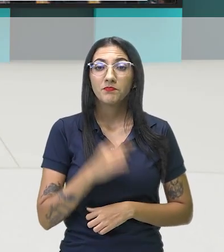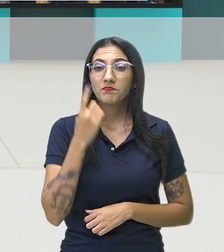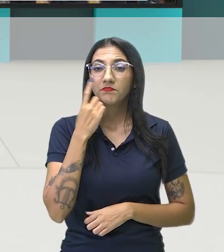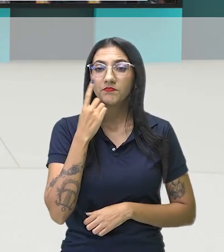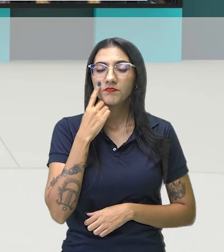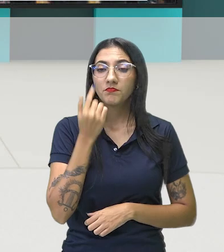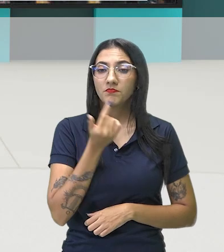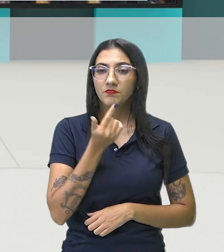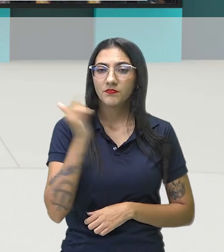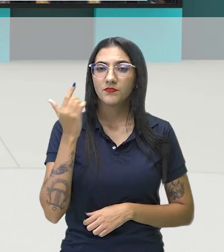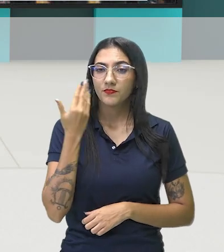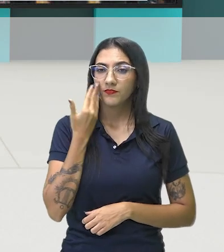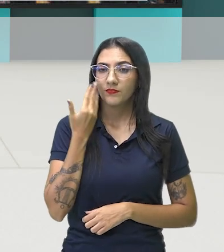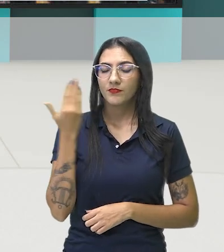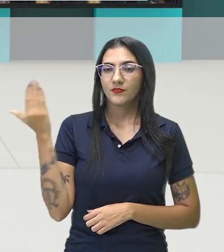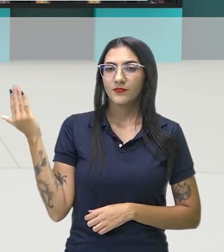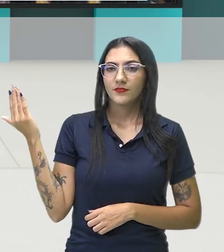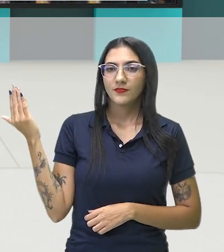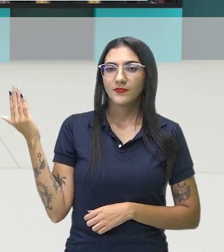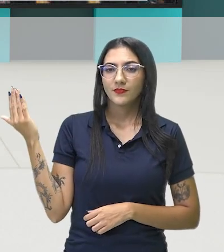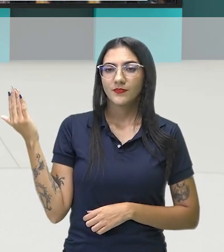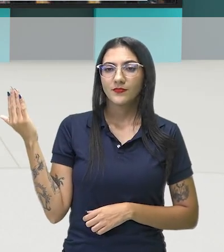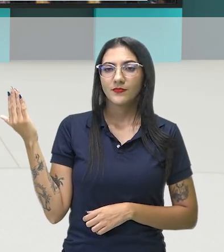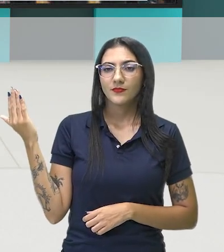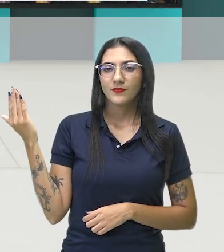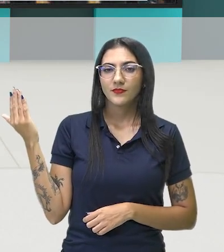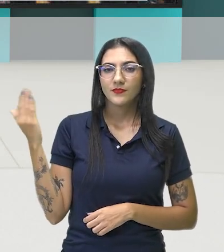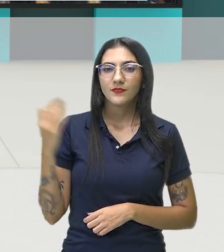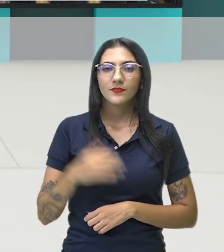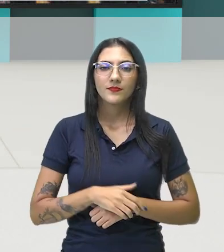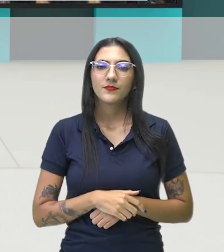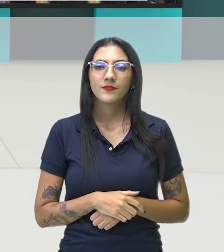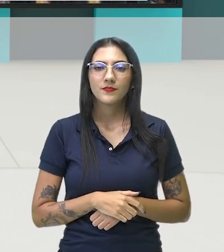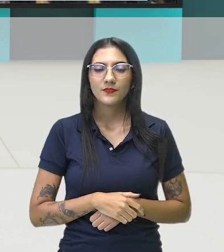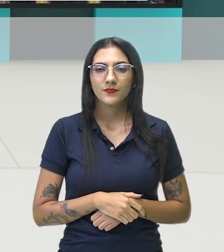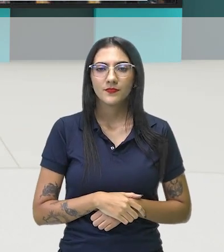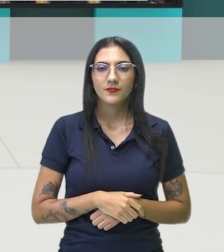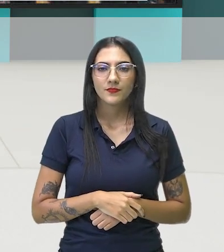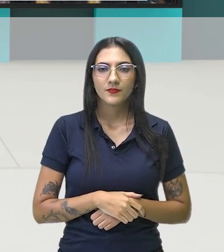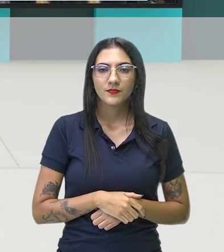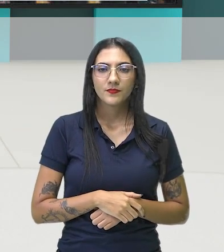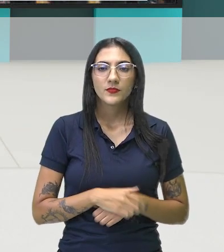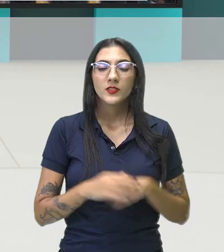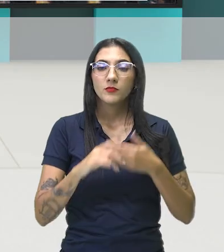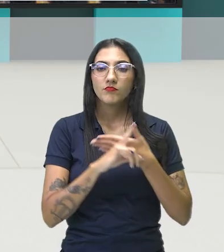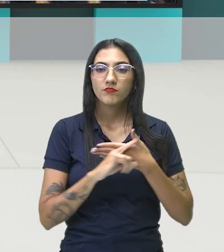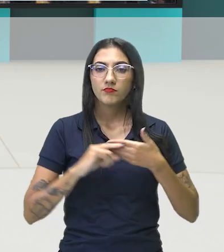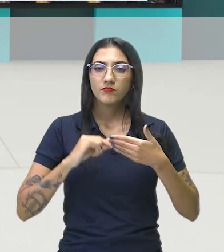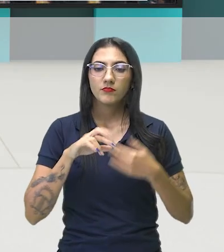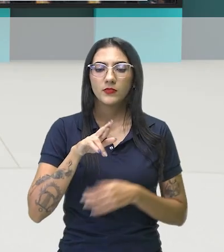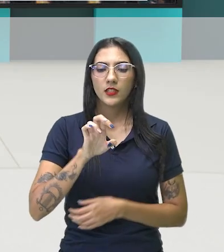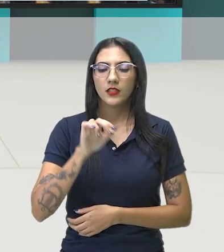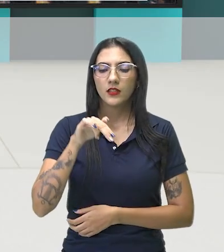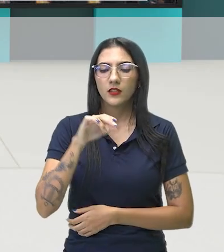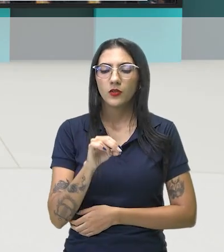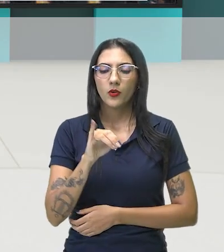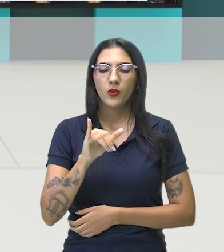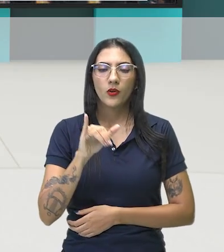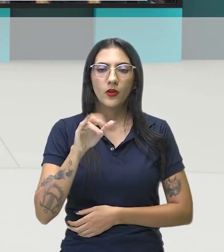arte. Aqui nós temos uma outra obra, que é Dança, de Augusto